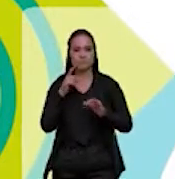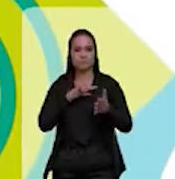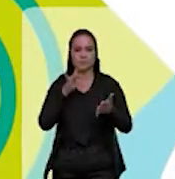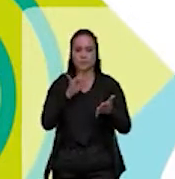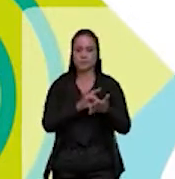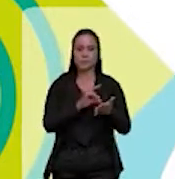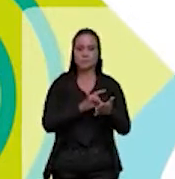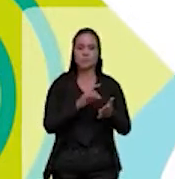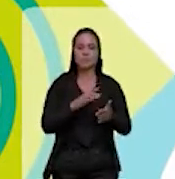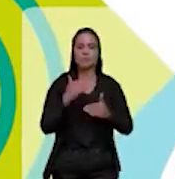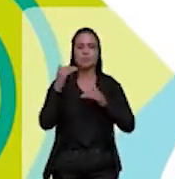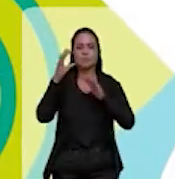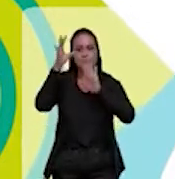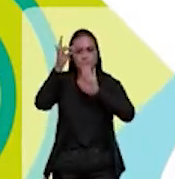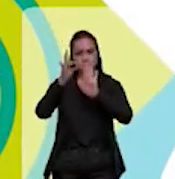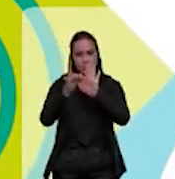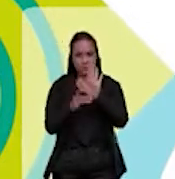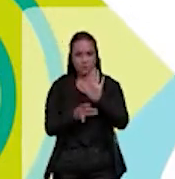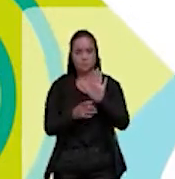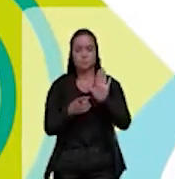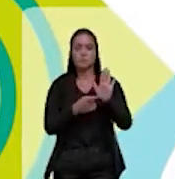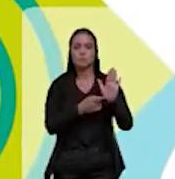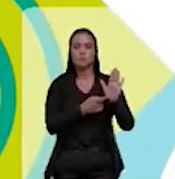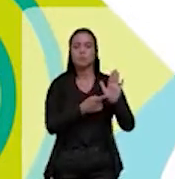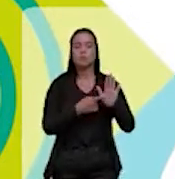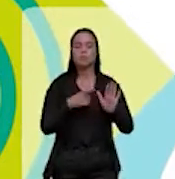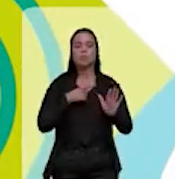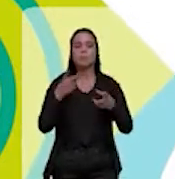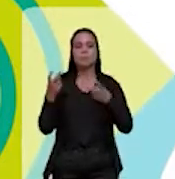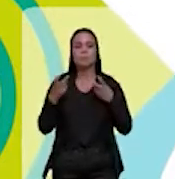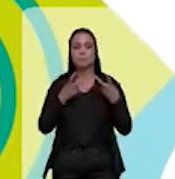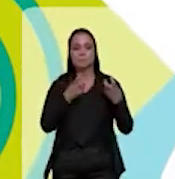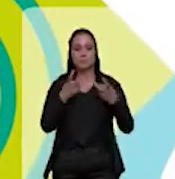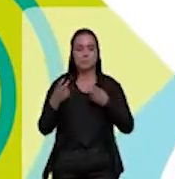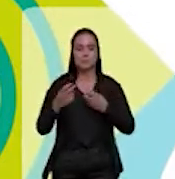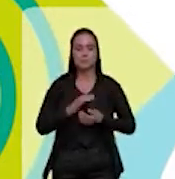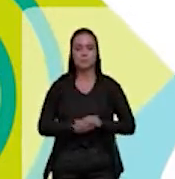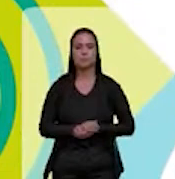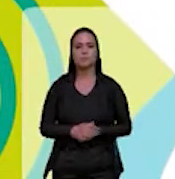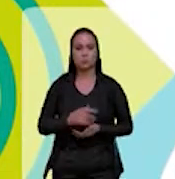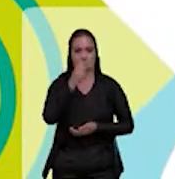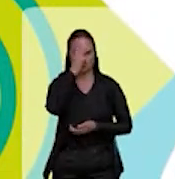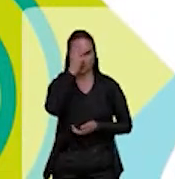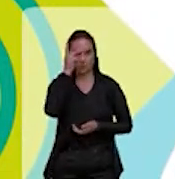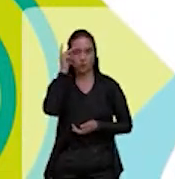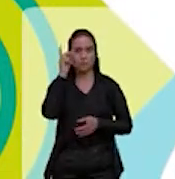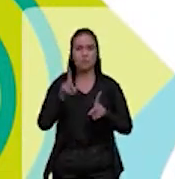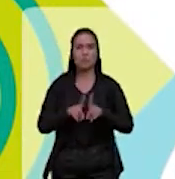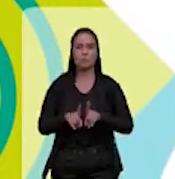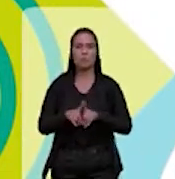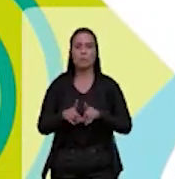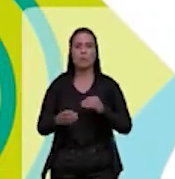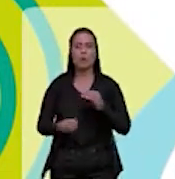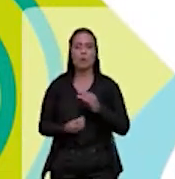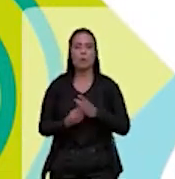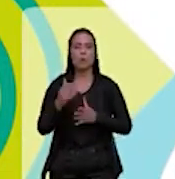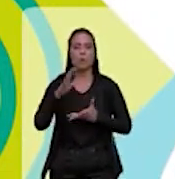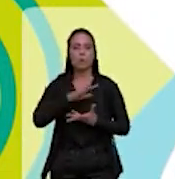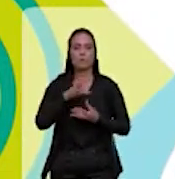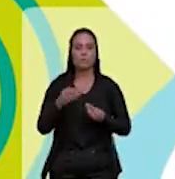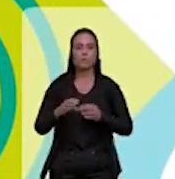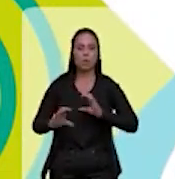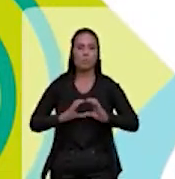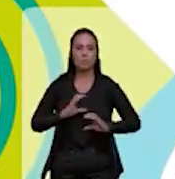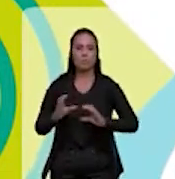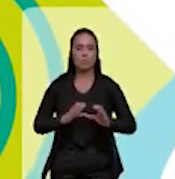conforme critérios acima explicitados facultam a percepção da figura de pessoa como motor Universal que